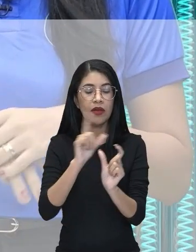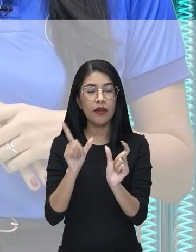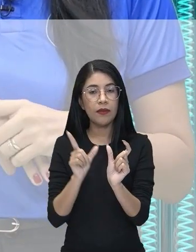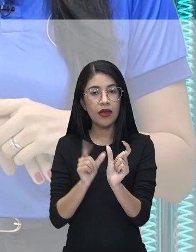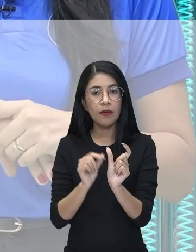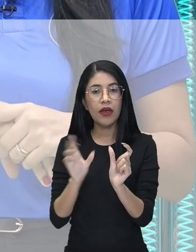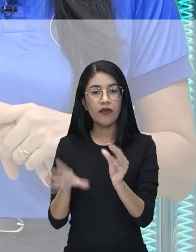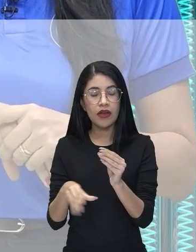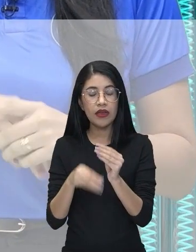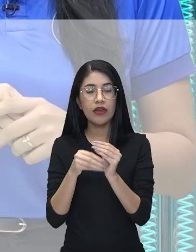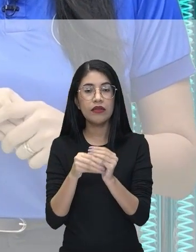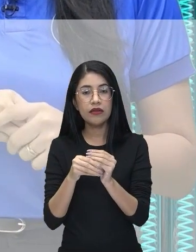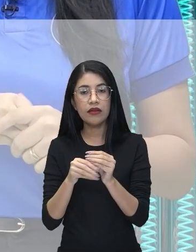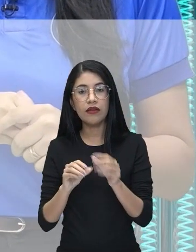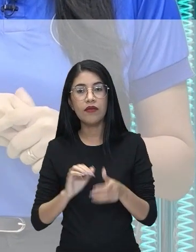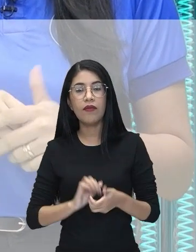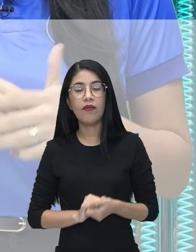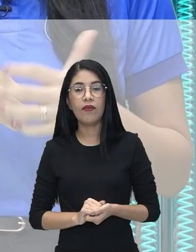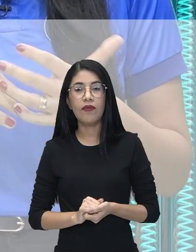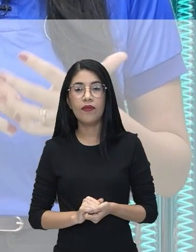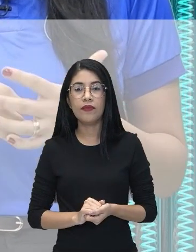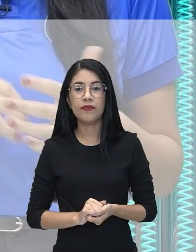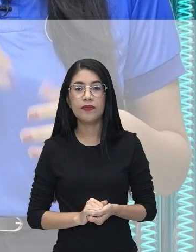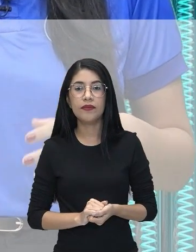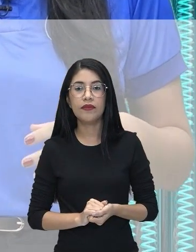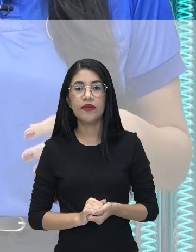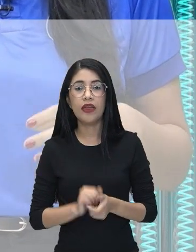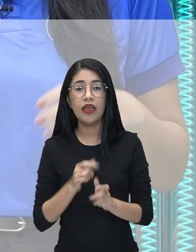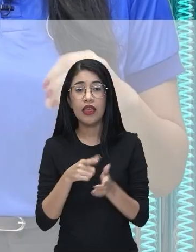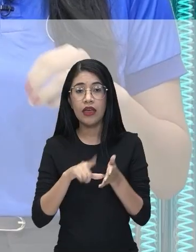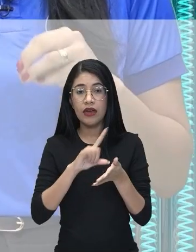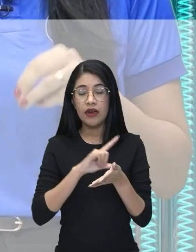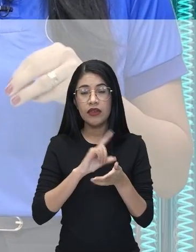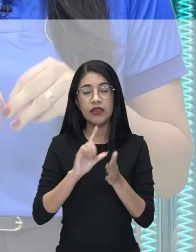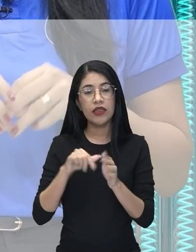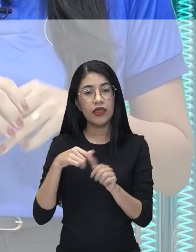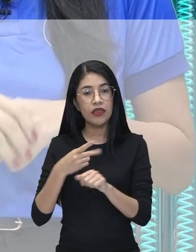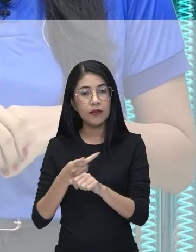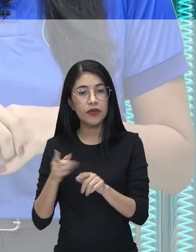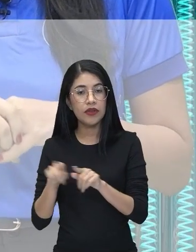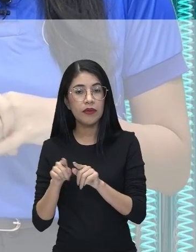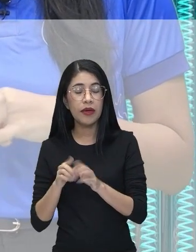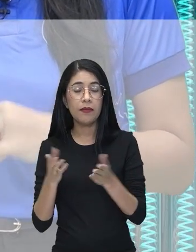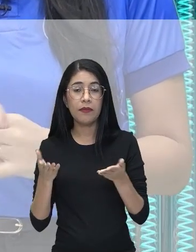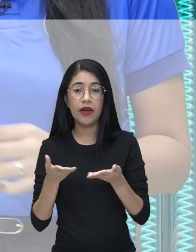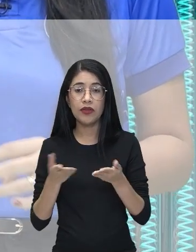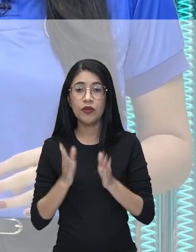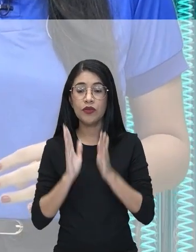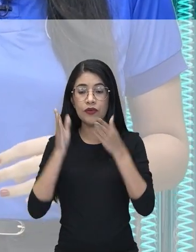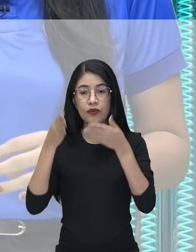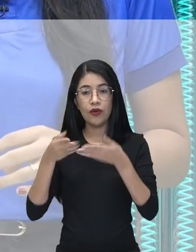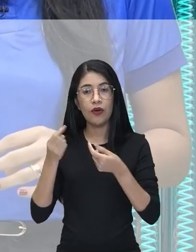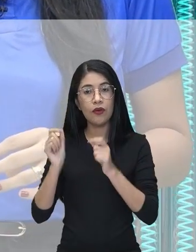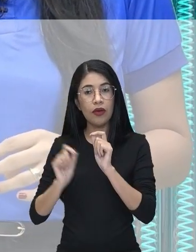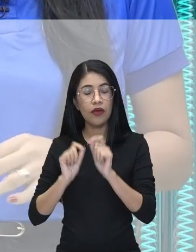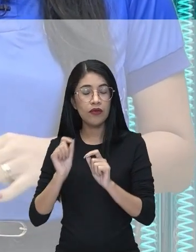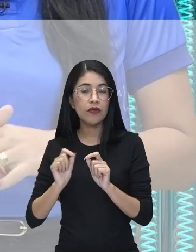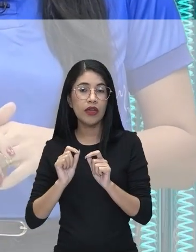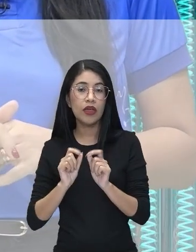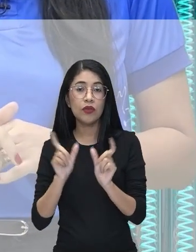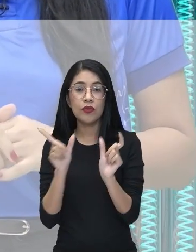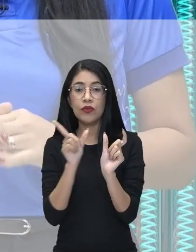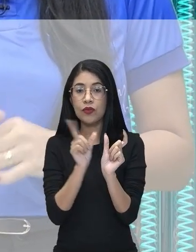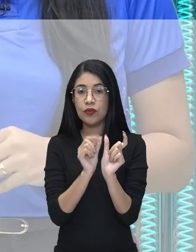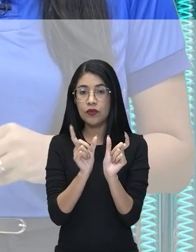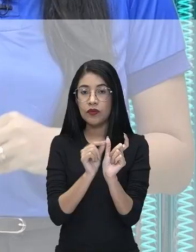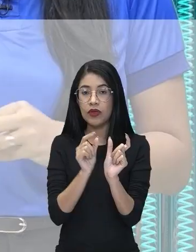vou adicionando ali na raiz, tanto antes como depois. Mas nessa aula nós vamos focar nos sufixos,